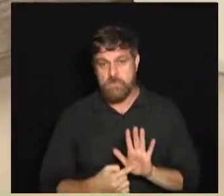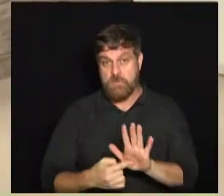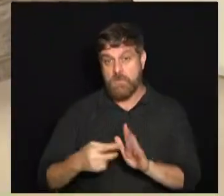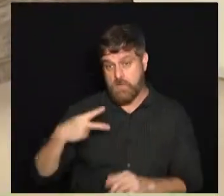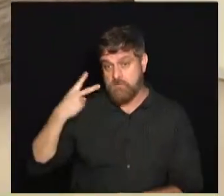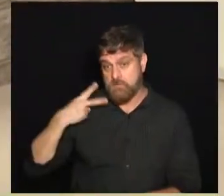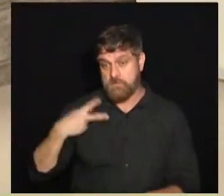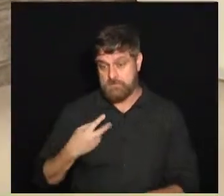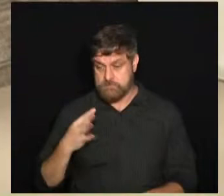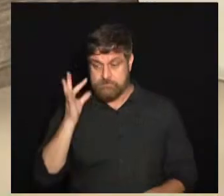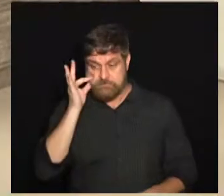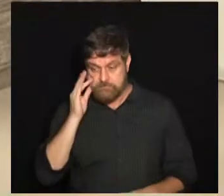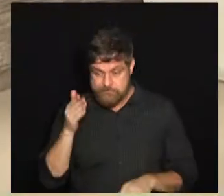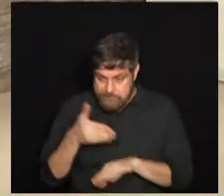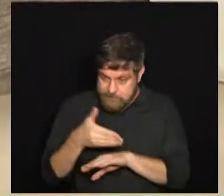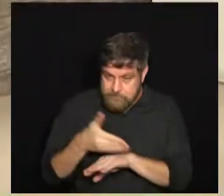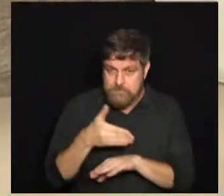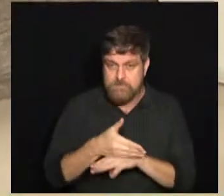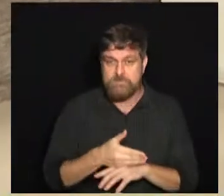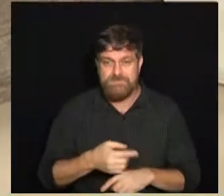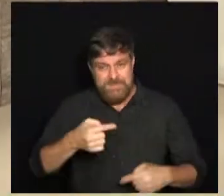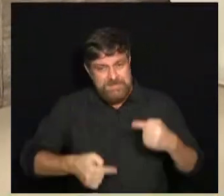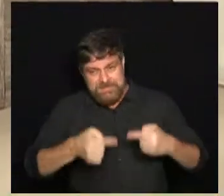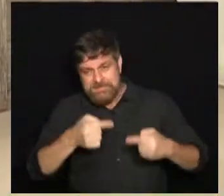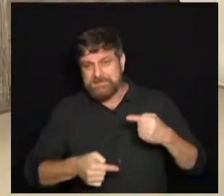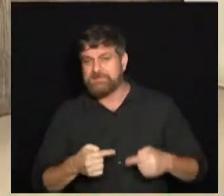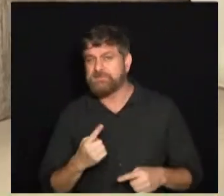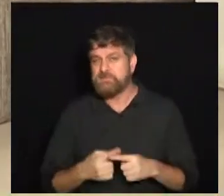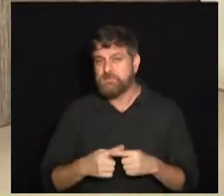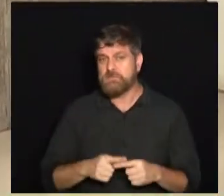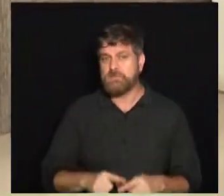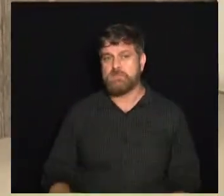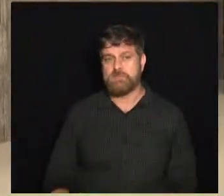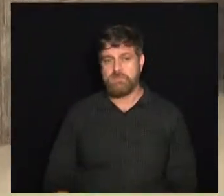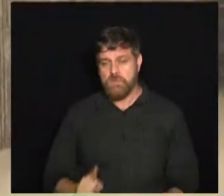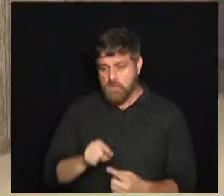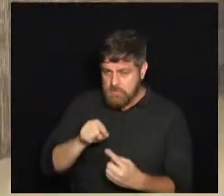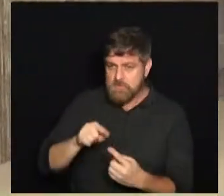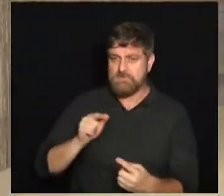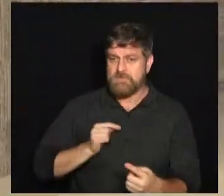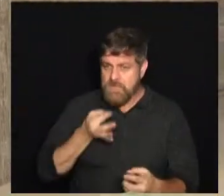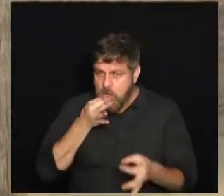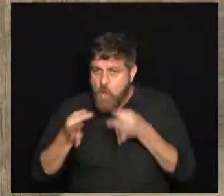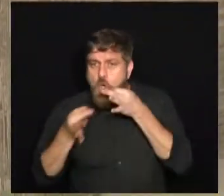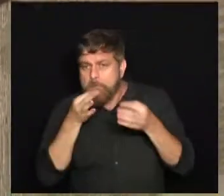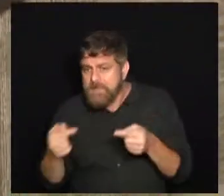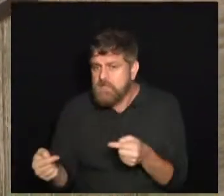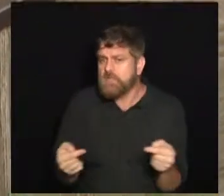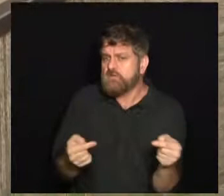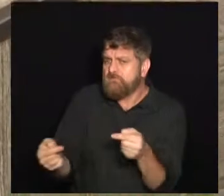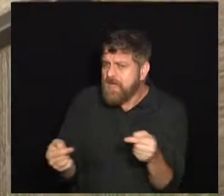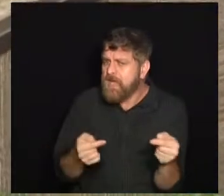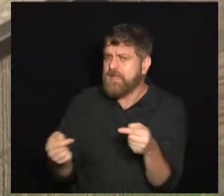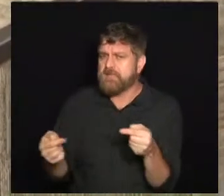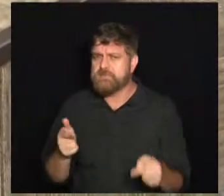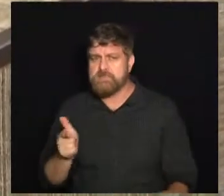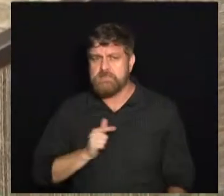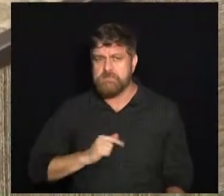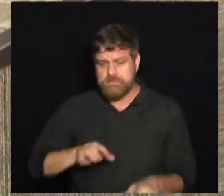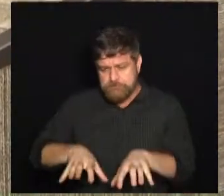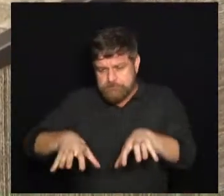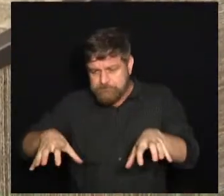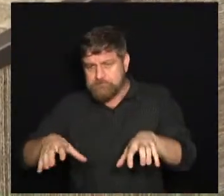estão participando. E essa discussão acalorada foi no sentido de haver posicionamentos divergentes, ambos os